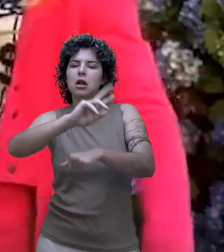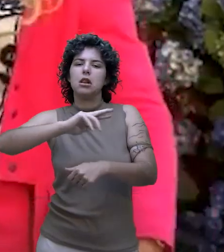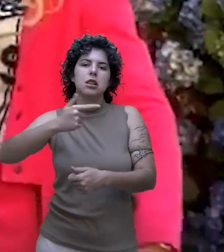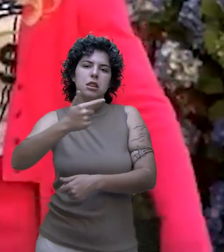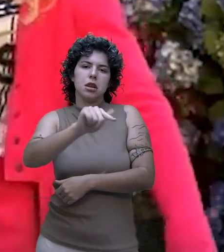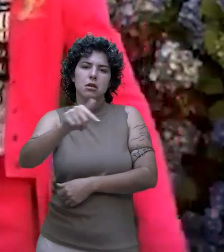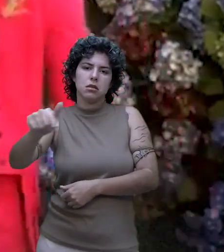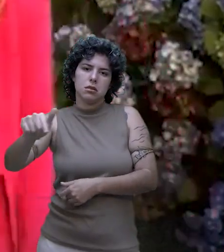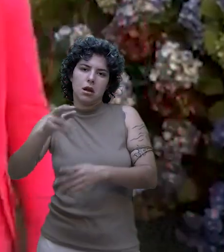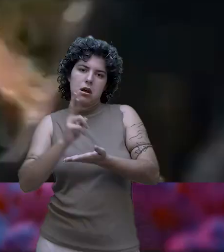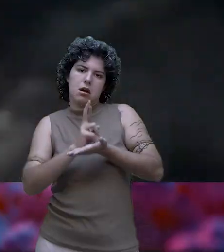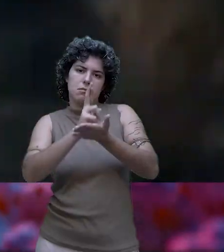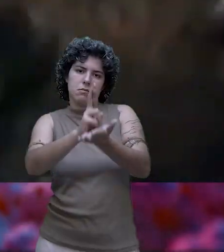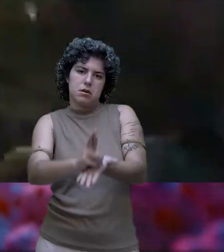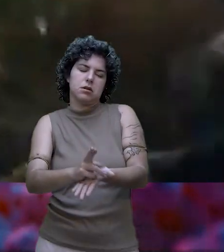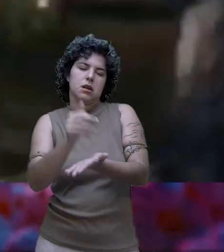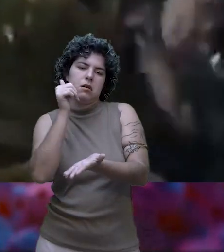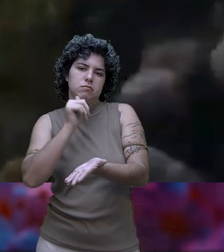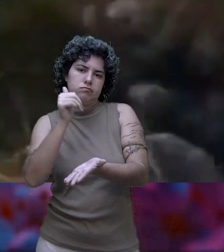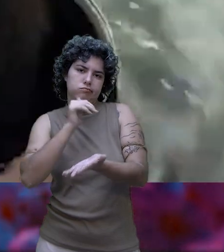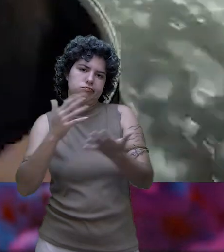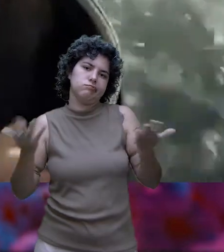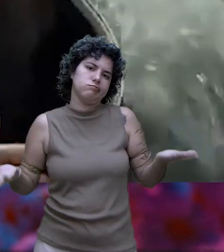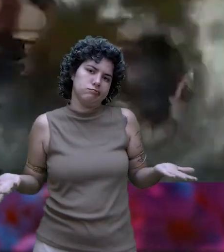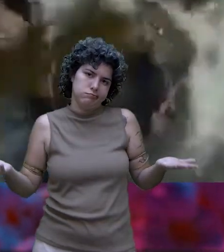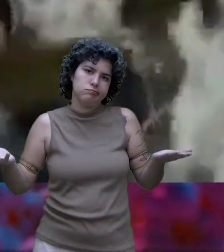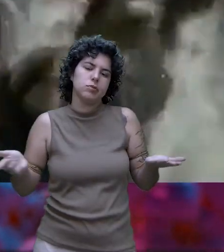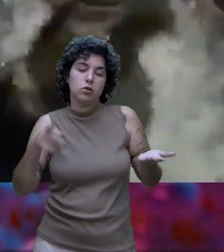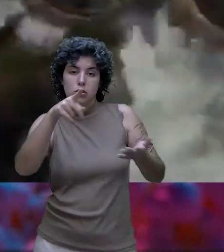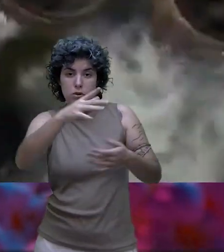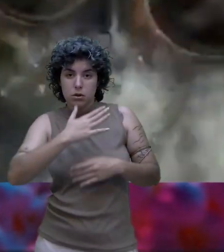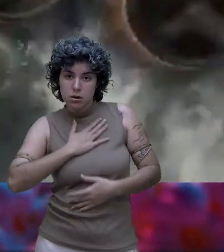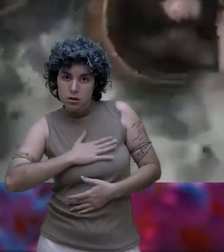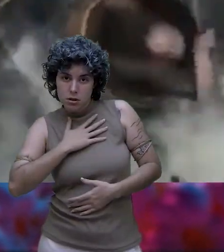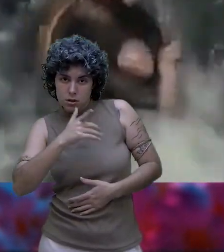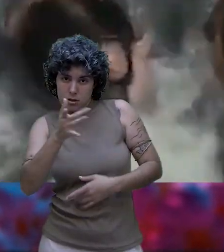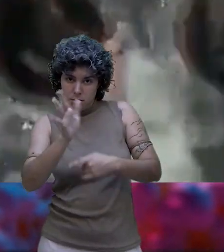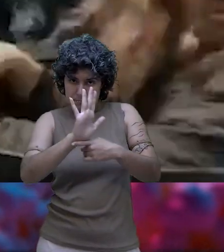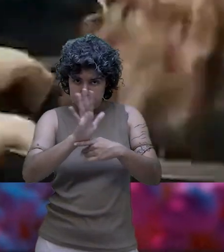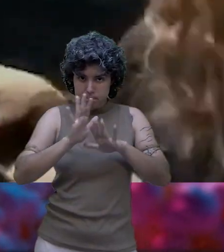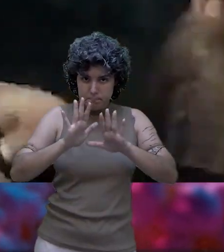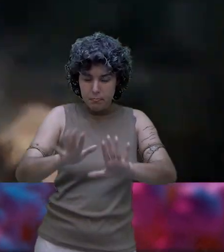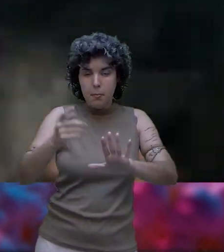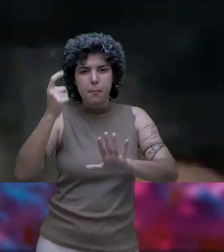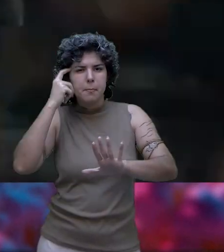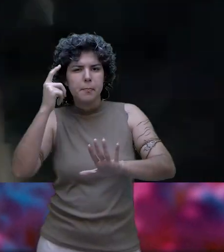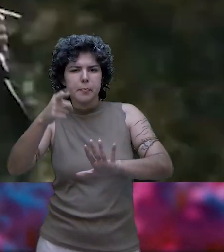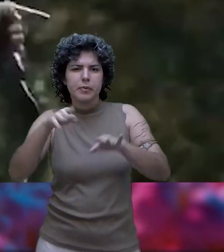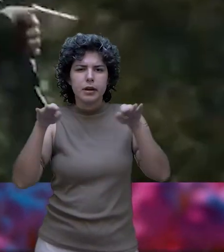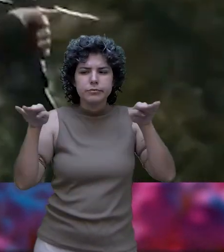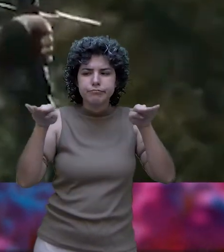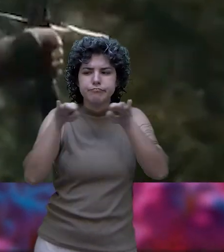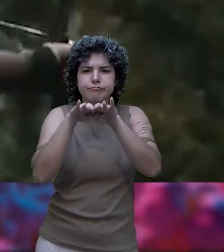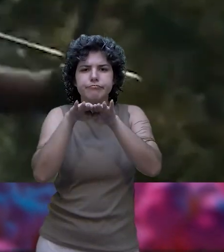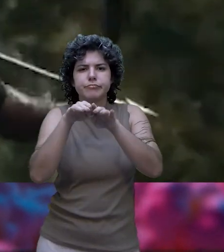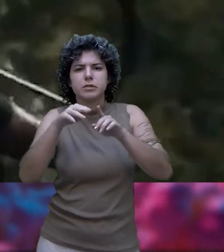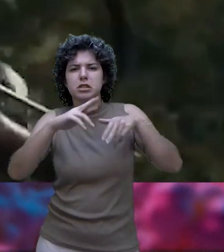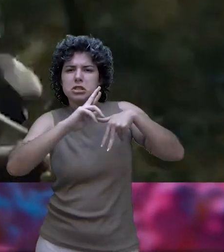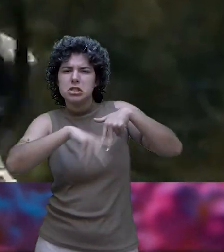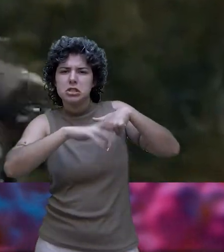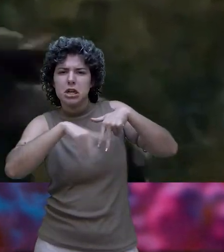pulo! Segura o meu pulo! Pra você que ama cinema, mas acha que igualdade de representatividade de gênero deveria estar no